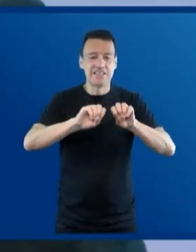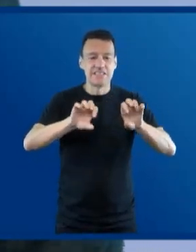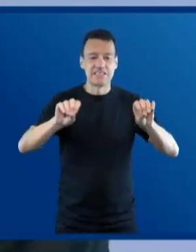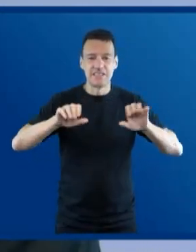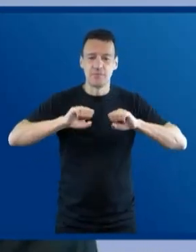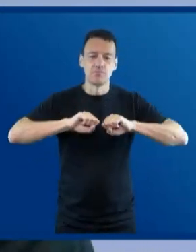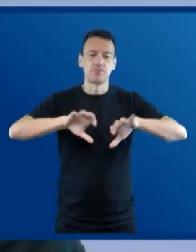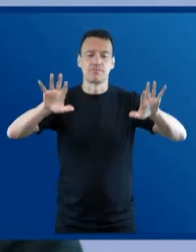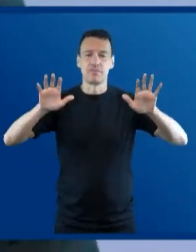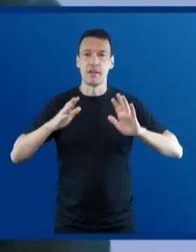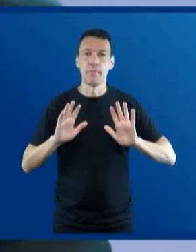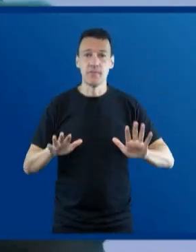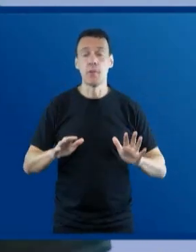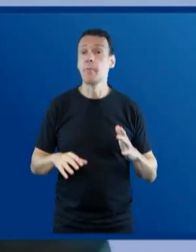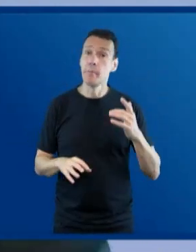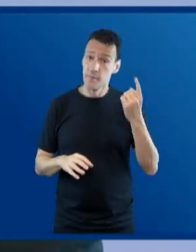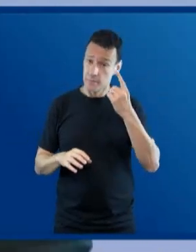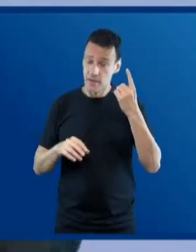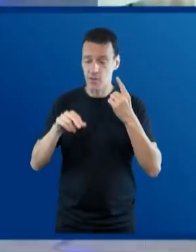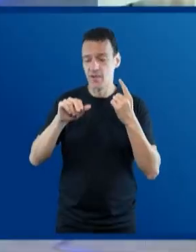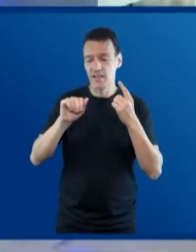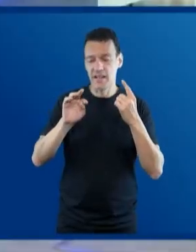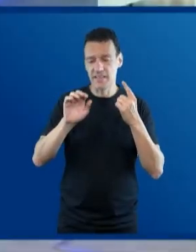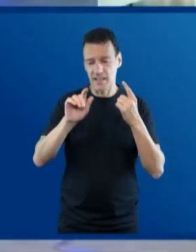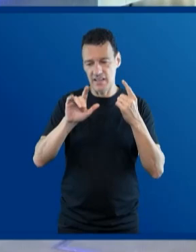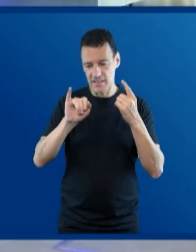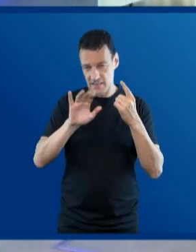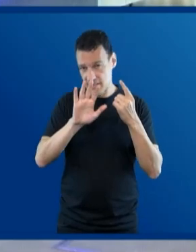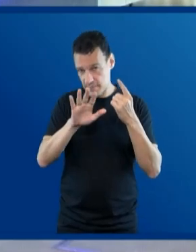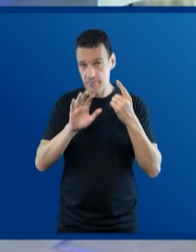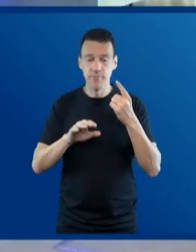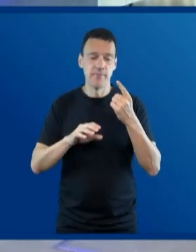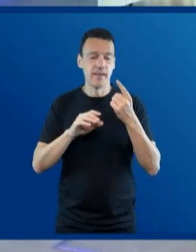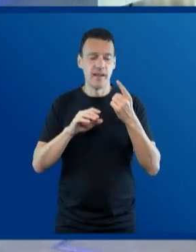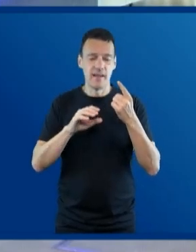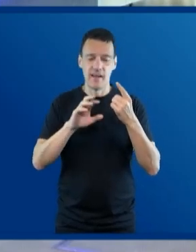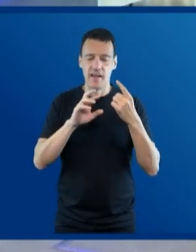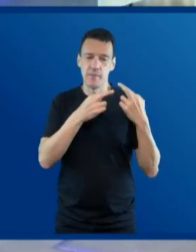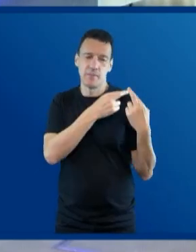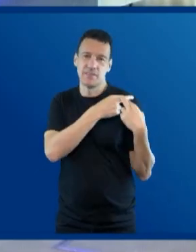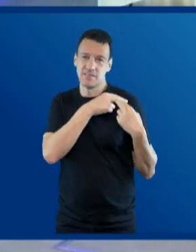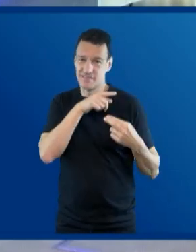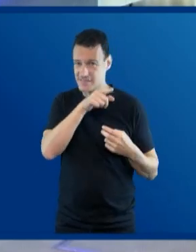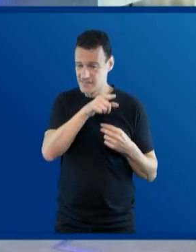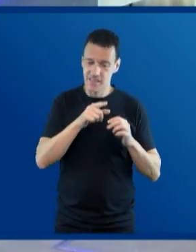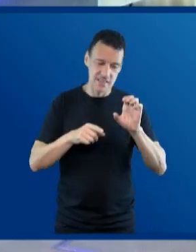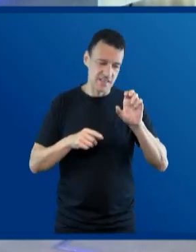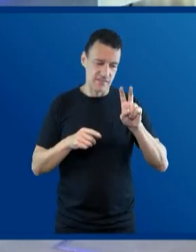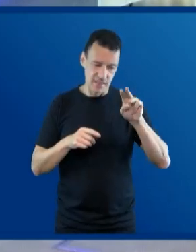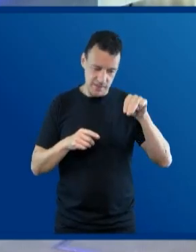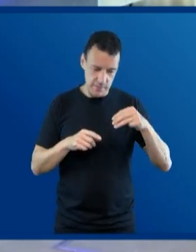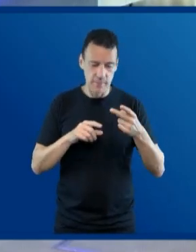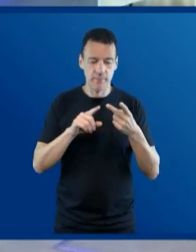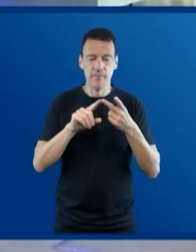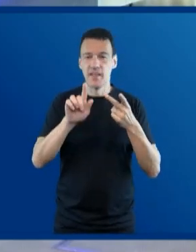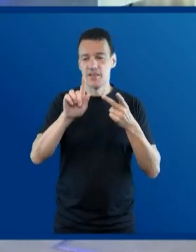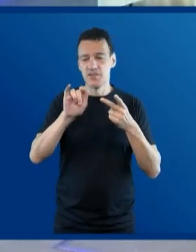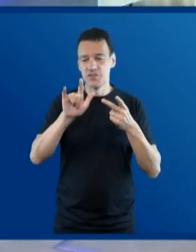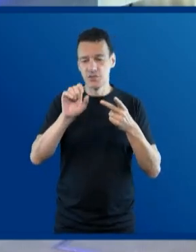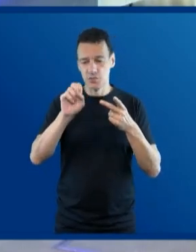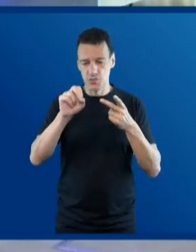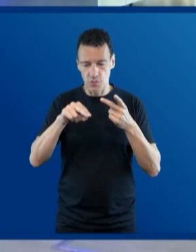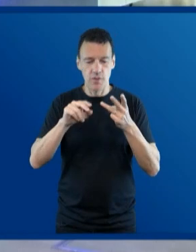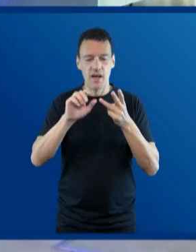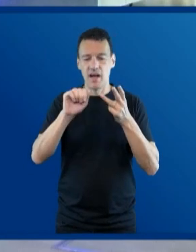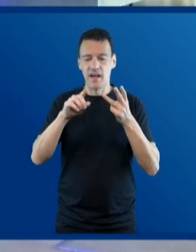Nathalie, representante da CVM. Gostaria de chamar o Gilson e a Andréia para virem aqui também.